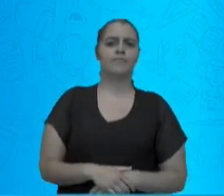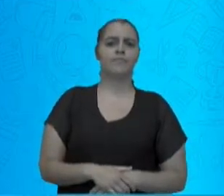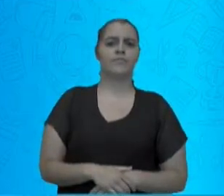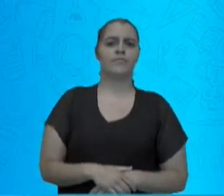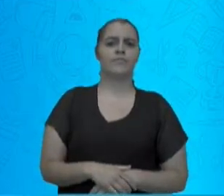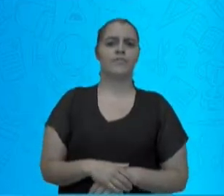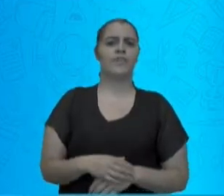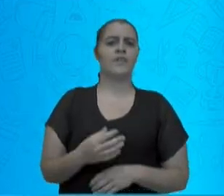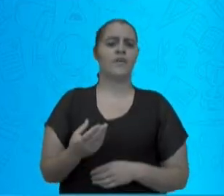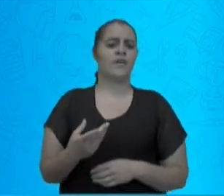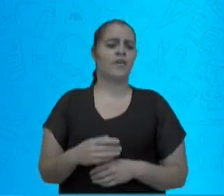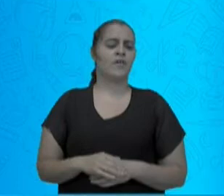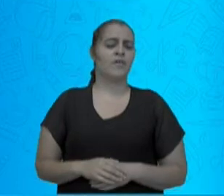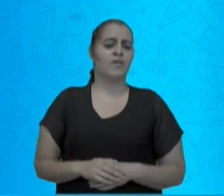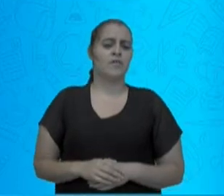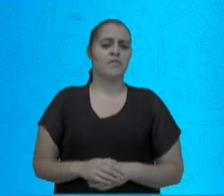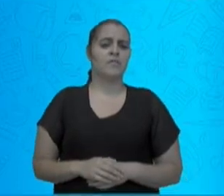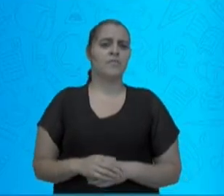Isso